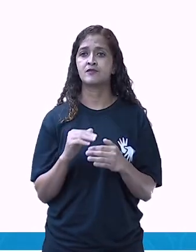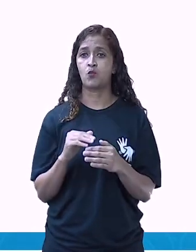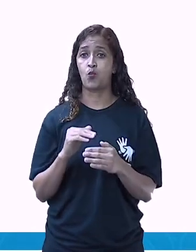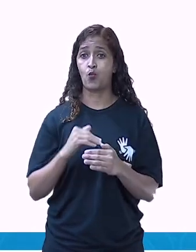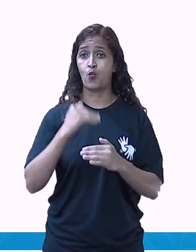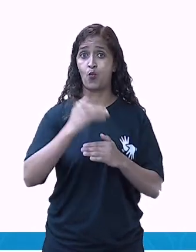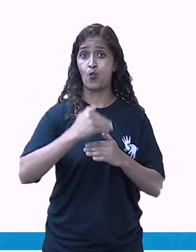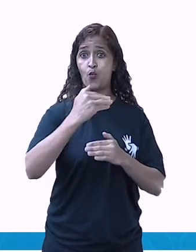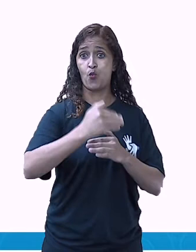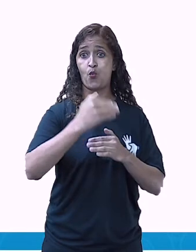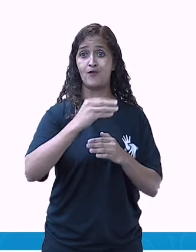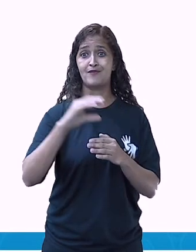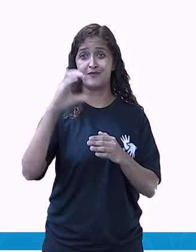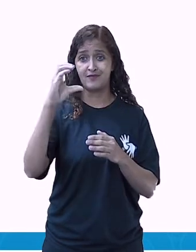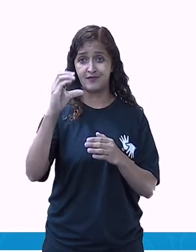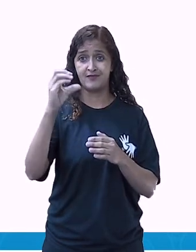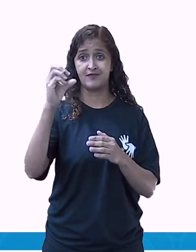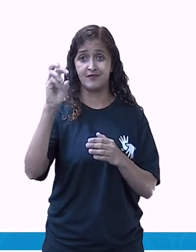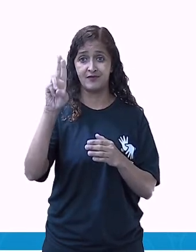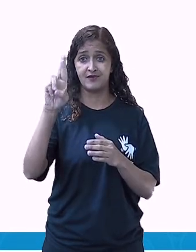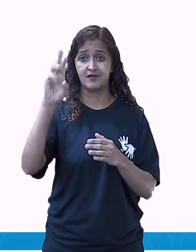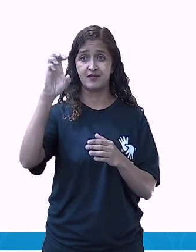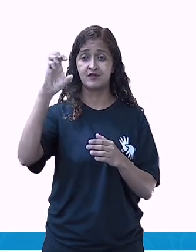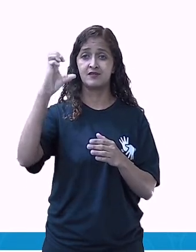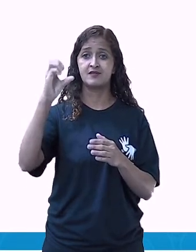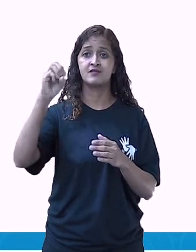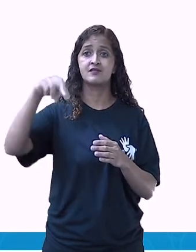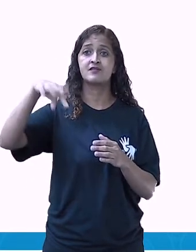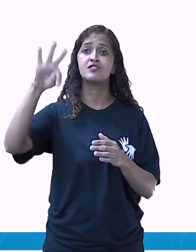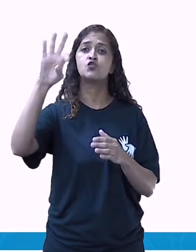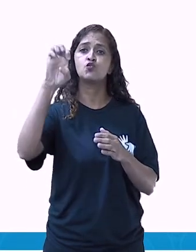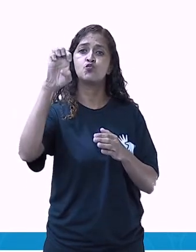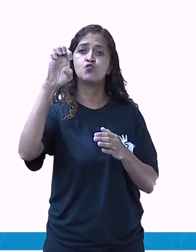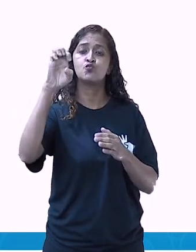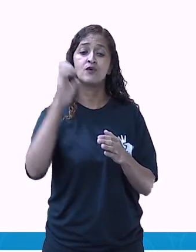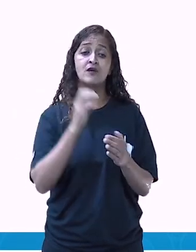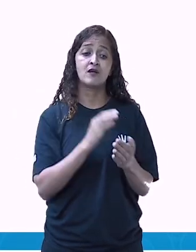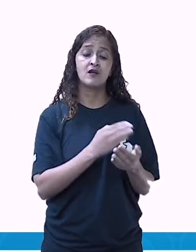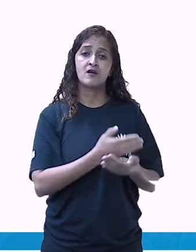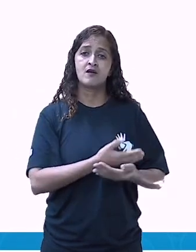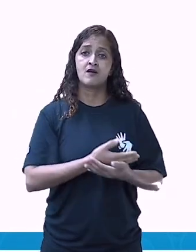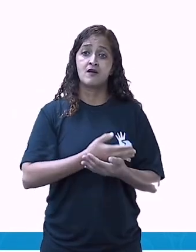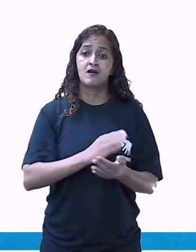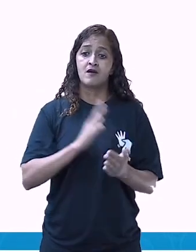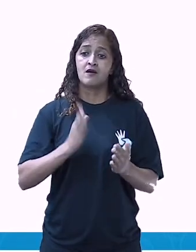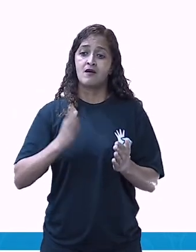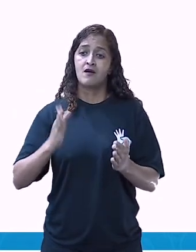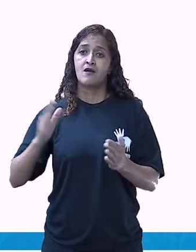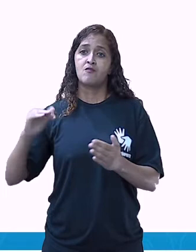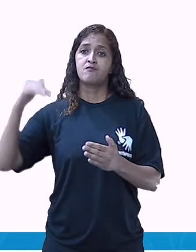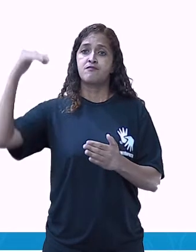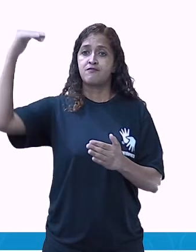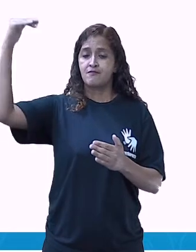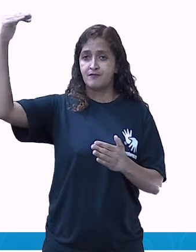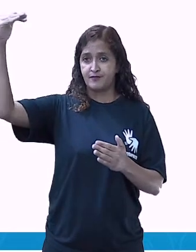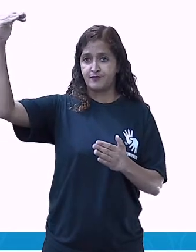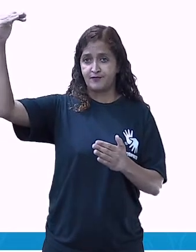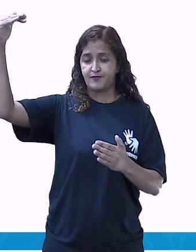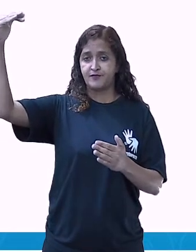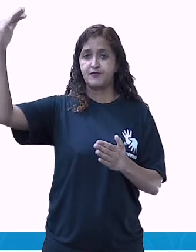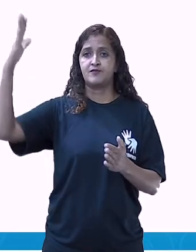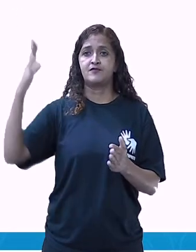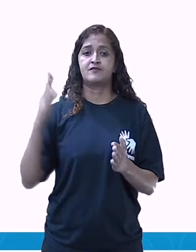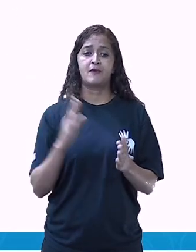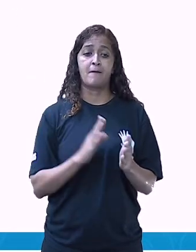igual a criança, é o crescer do menor para o maior, né? É a fila da escola, da menor criança para a